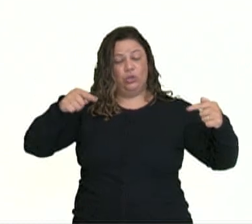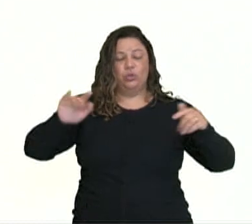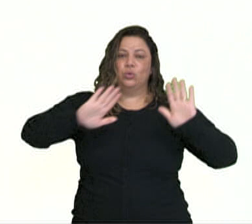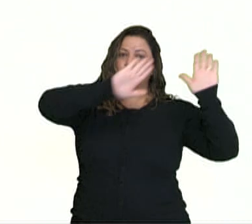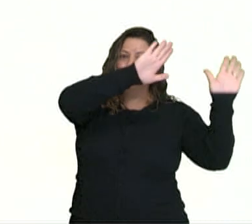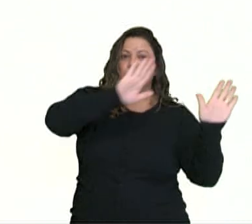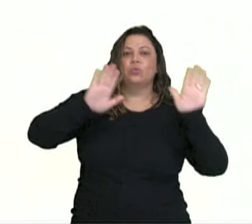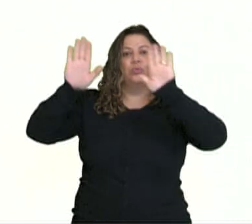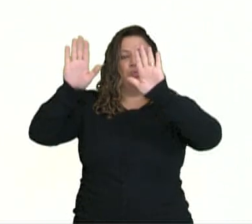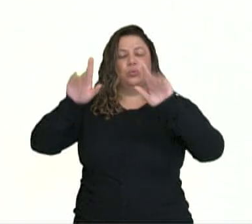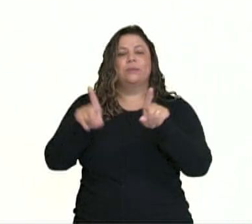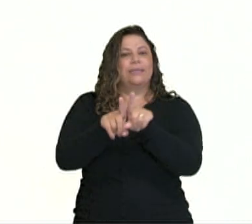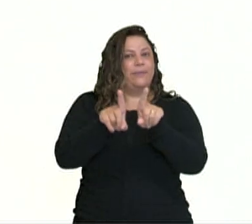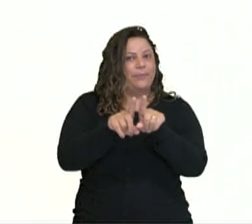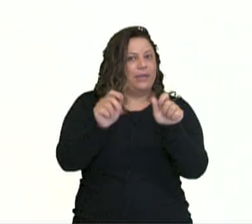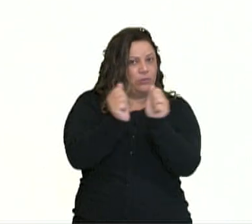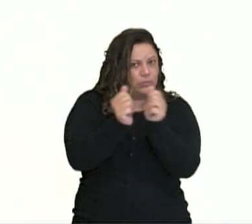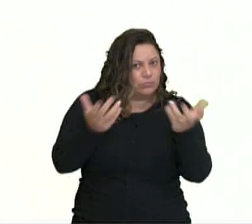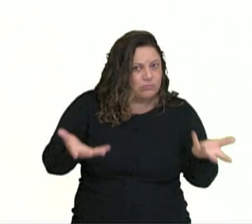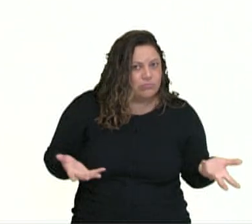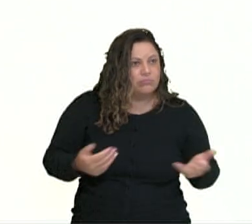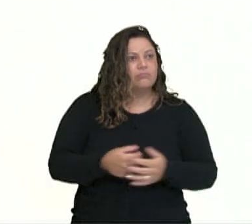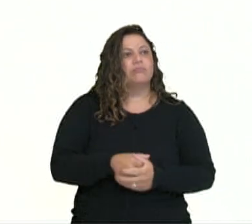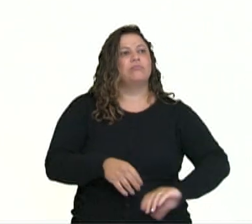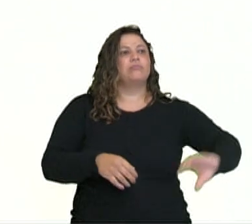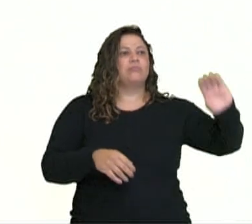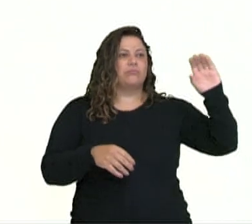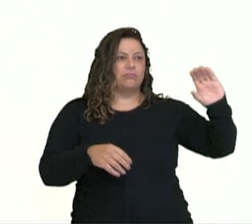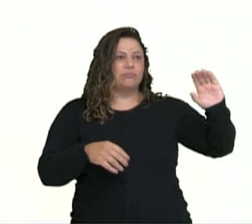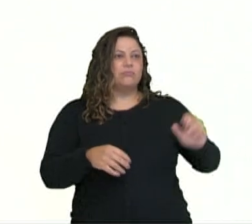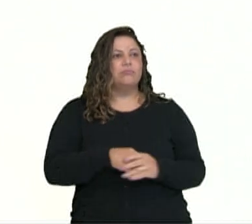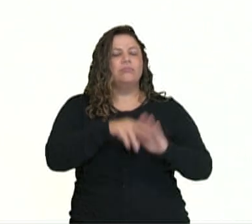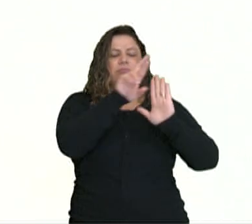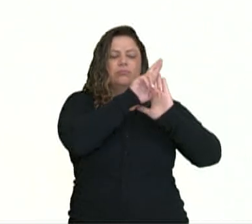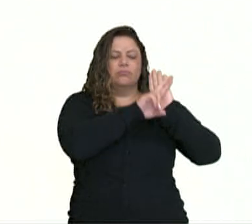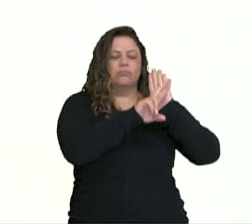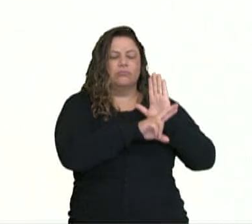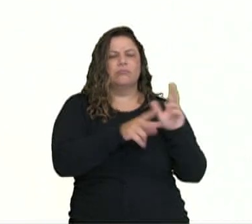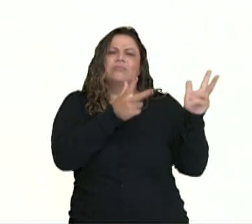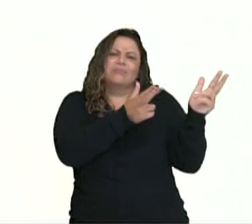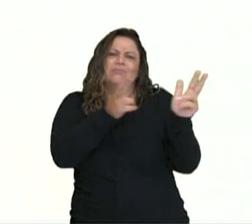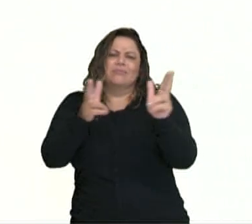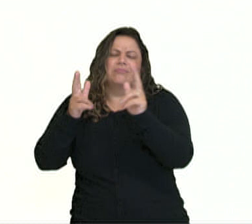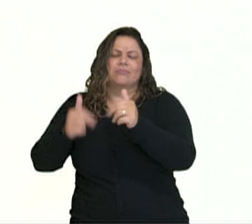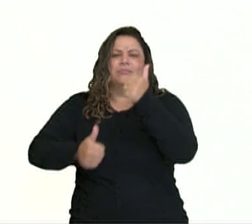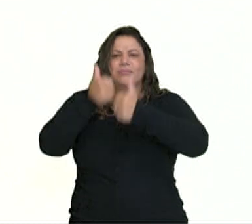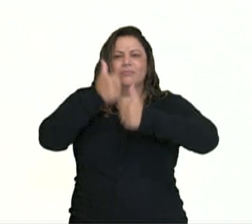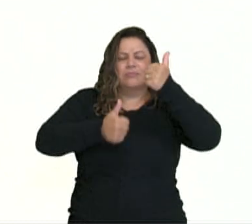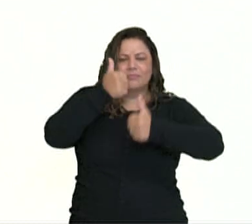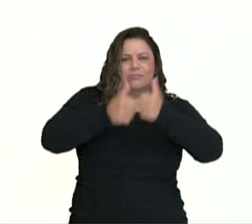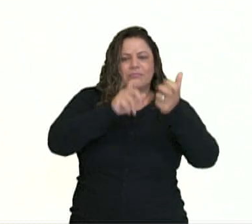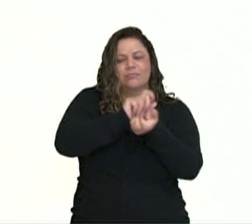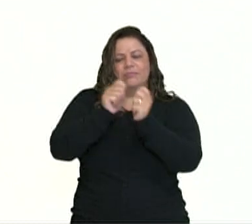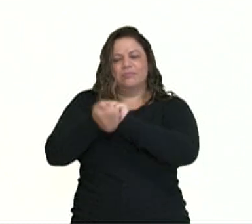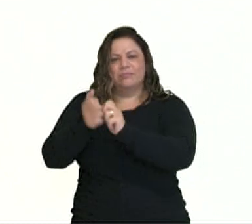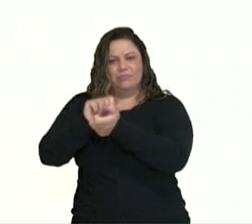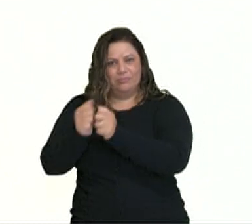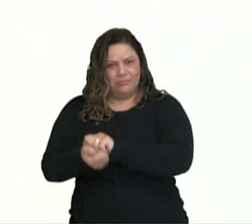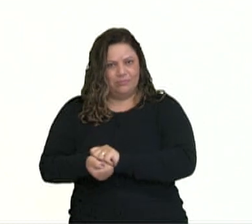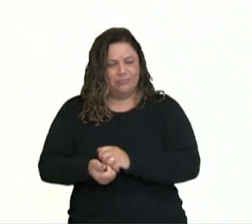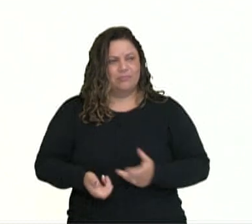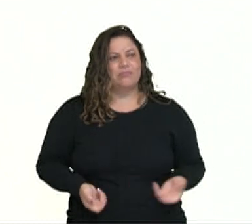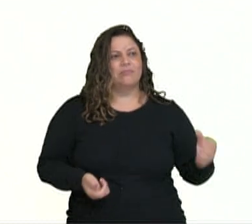goleiro. Alternativa C, mesmas regras do futebol convencional com adaptações.